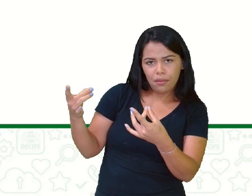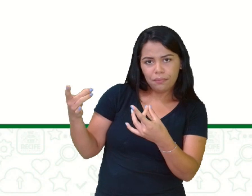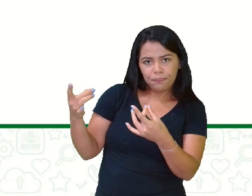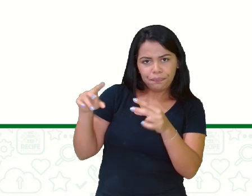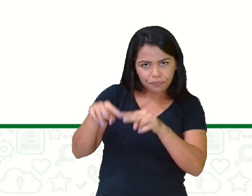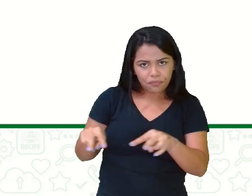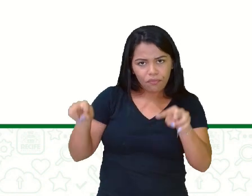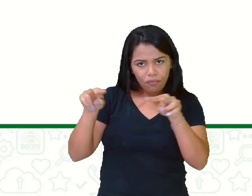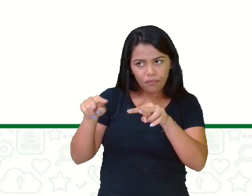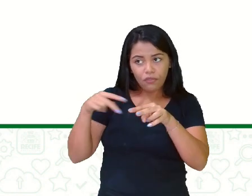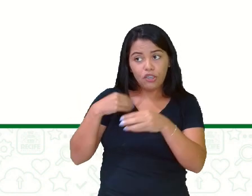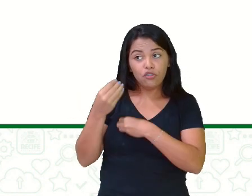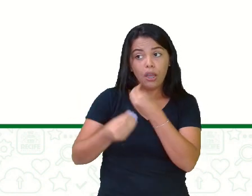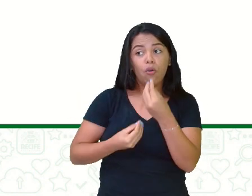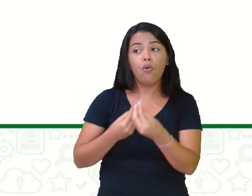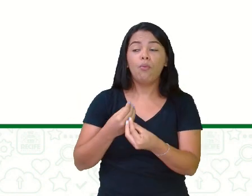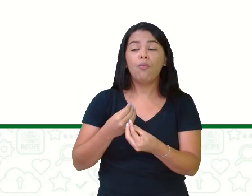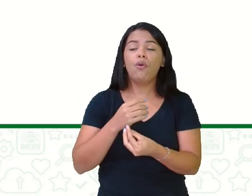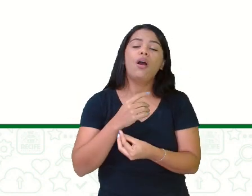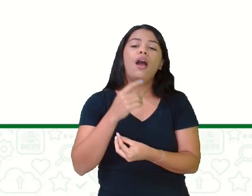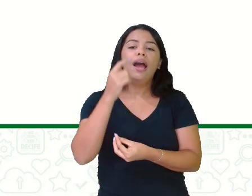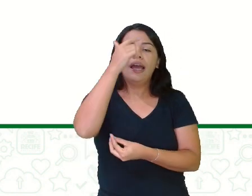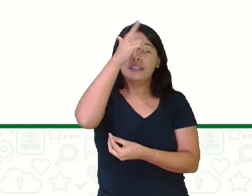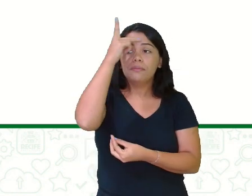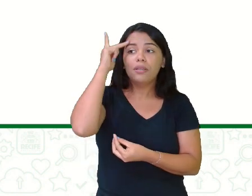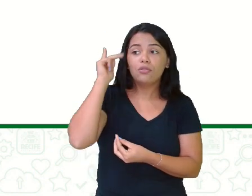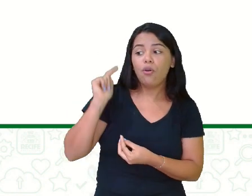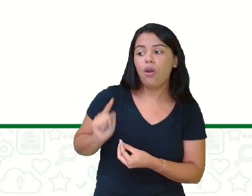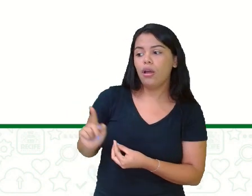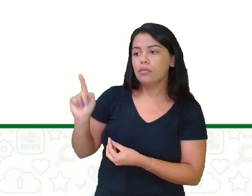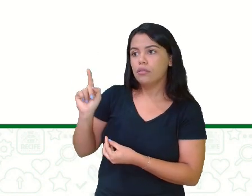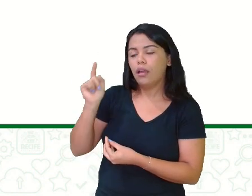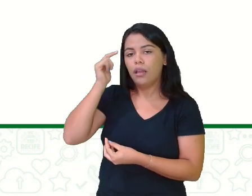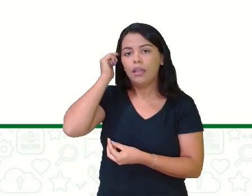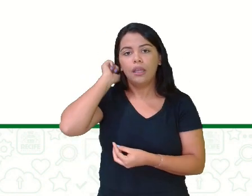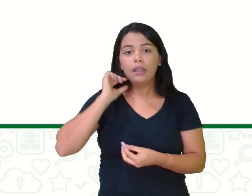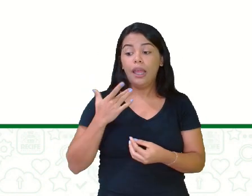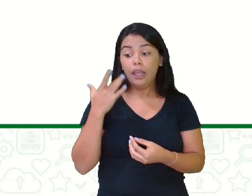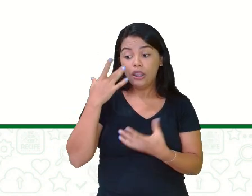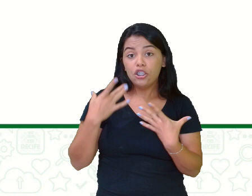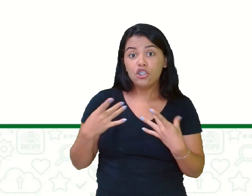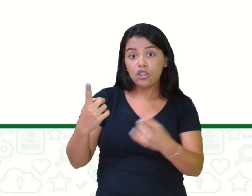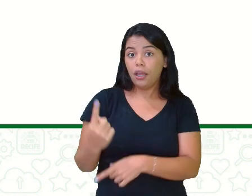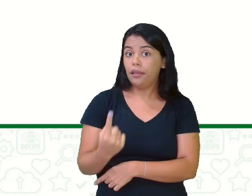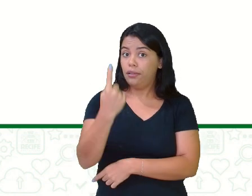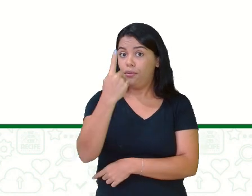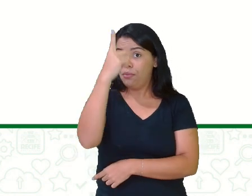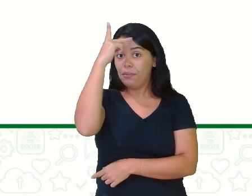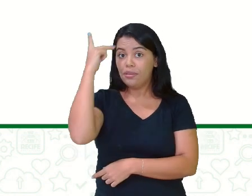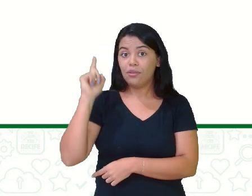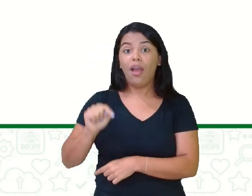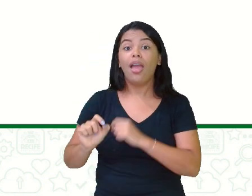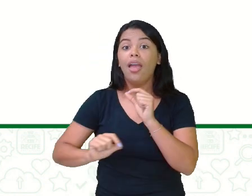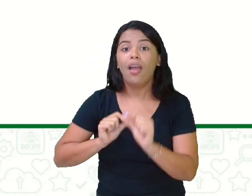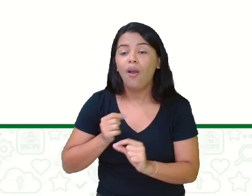pessoas ilustradas que estão em cena, ali no caso, o destaque de uma pessoa em cena é um